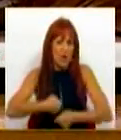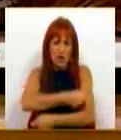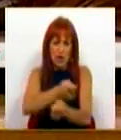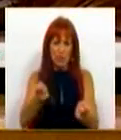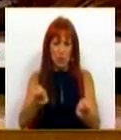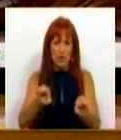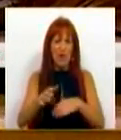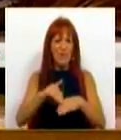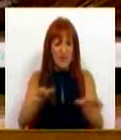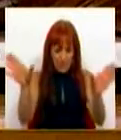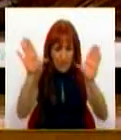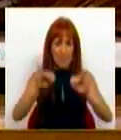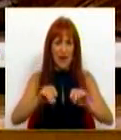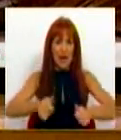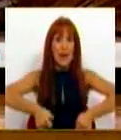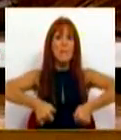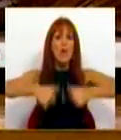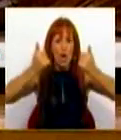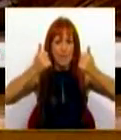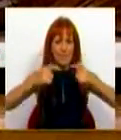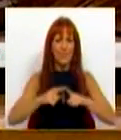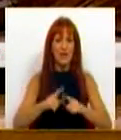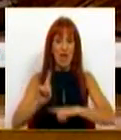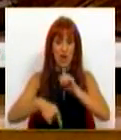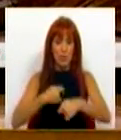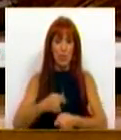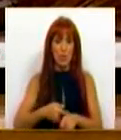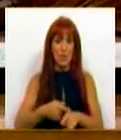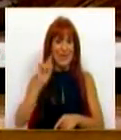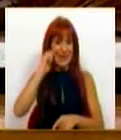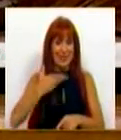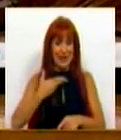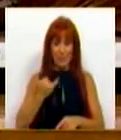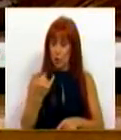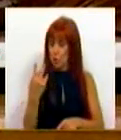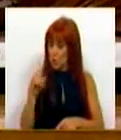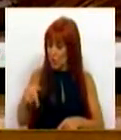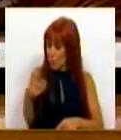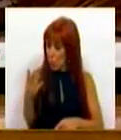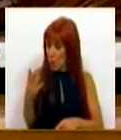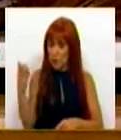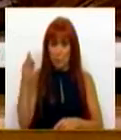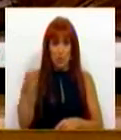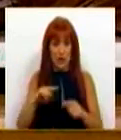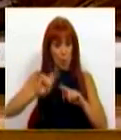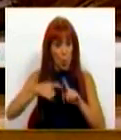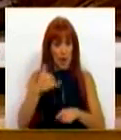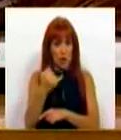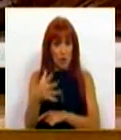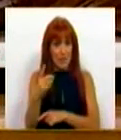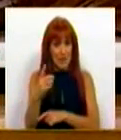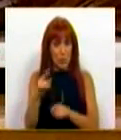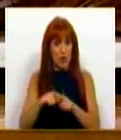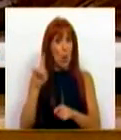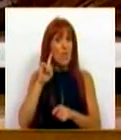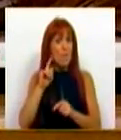distribuídos, fazer mais e melhor. Após o déficit de 2,4% em 2016, que será